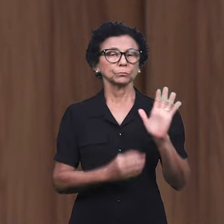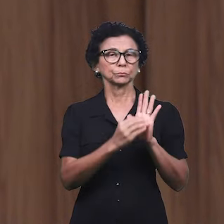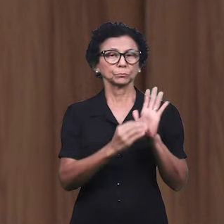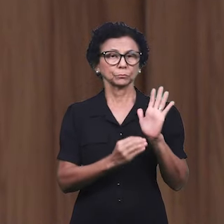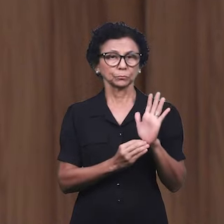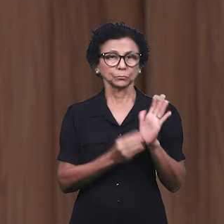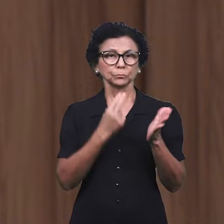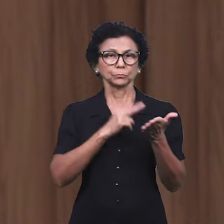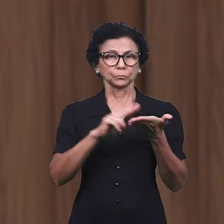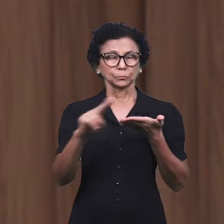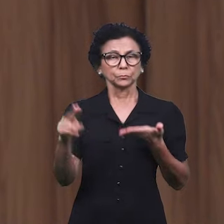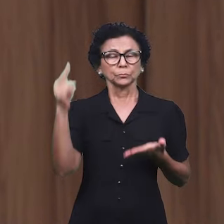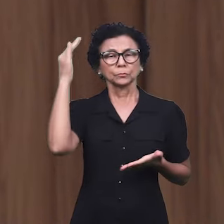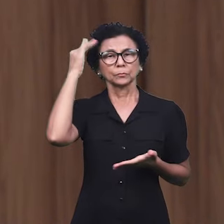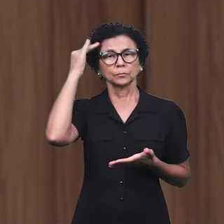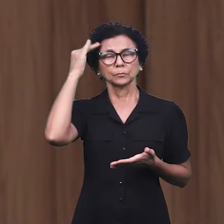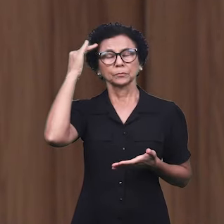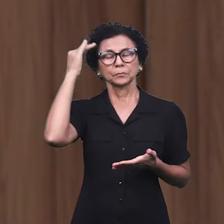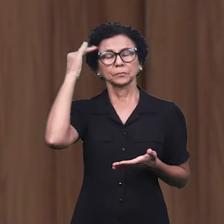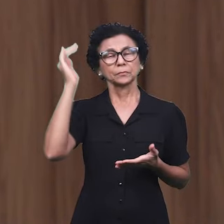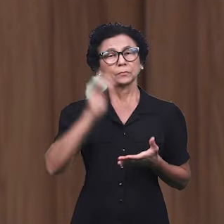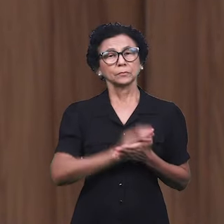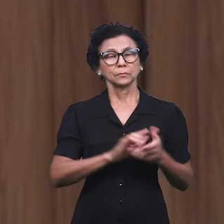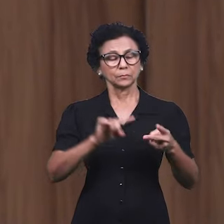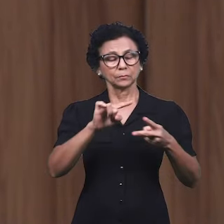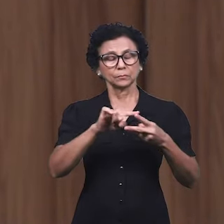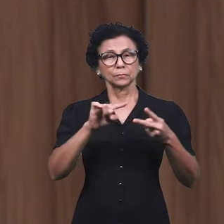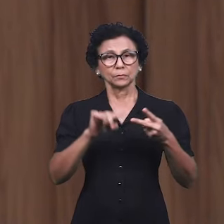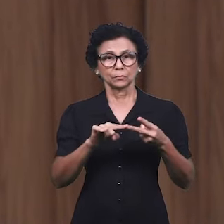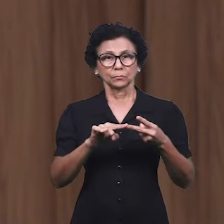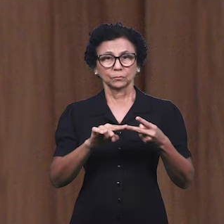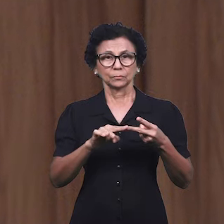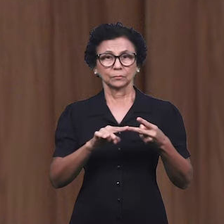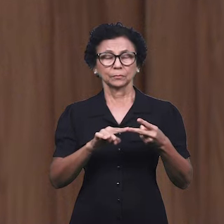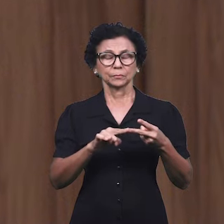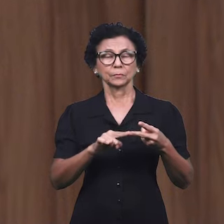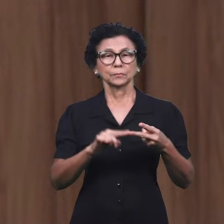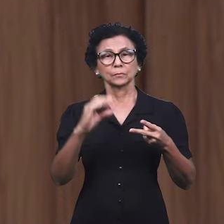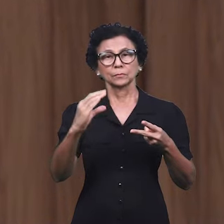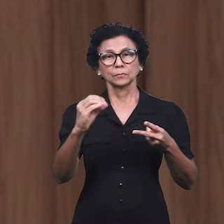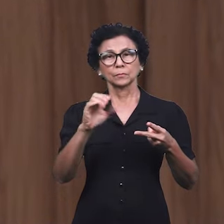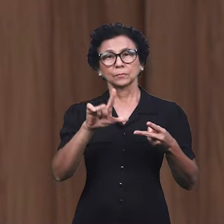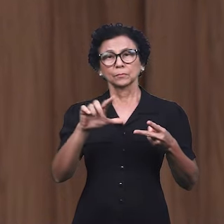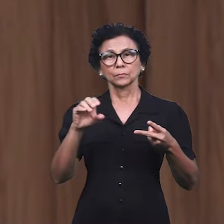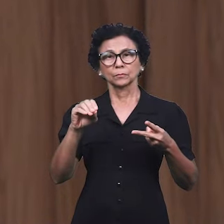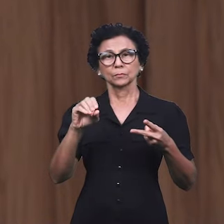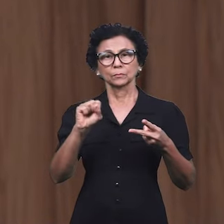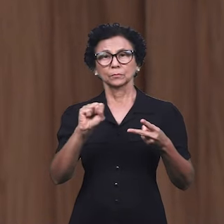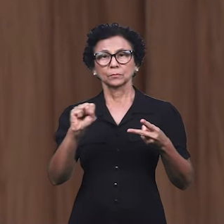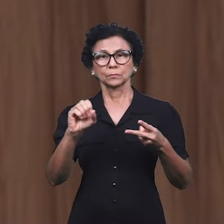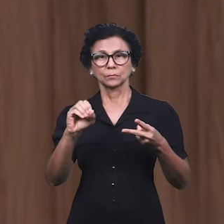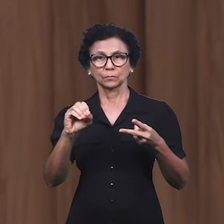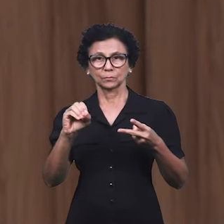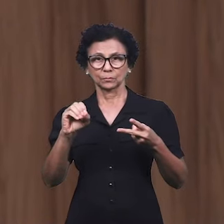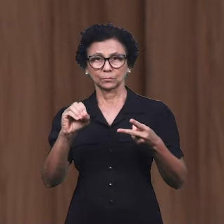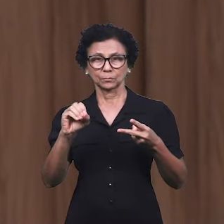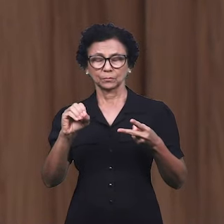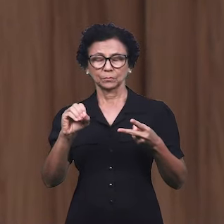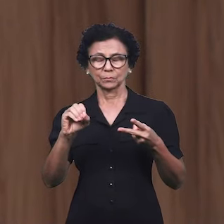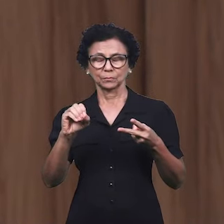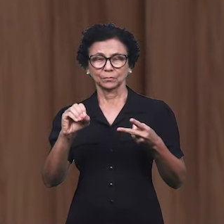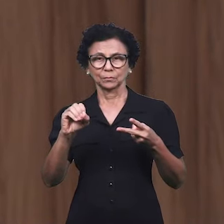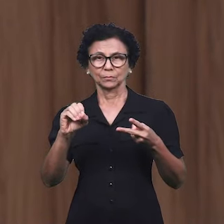carta, Colossos e Laodiceia. Portanto, muito importante para a igreja do tempo do breve, né?